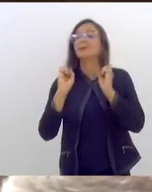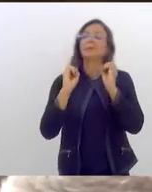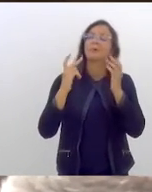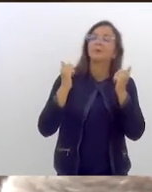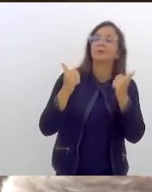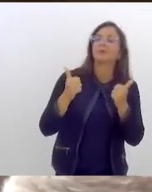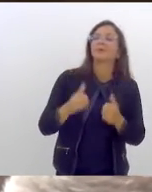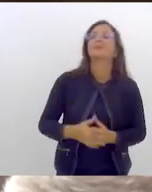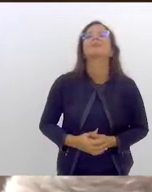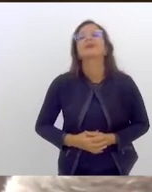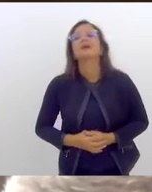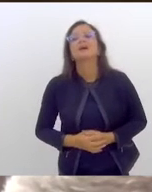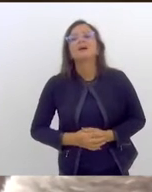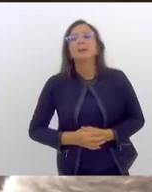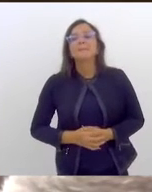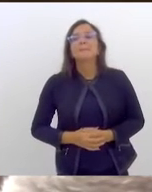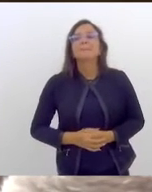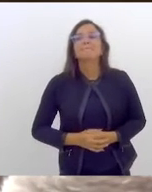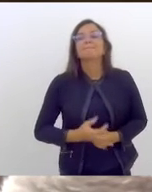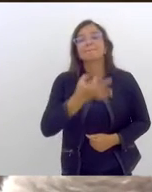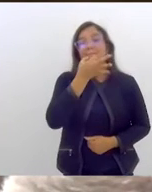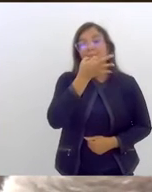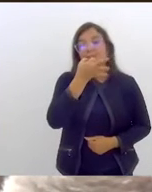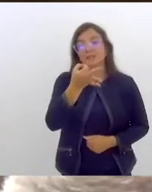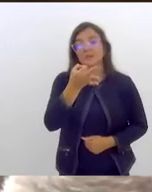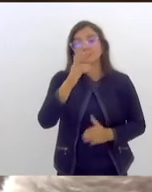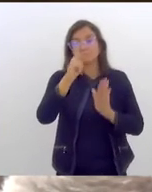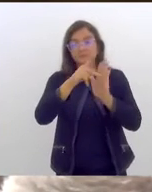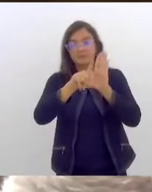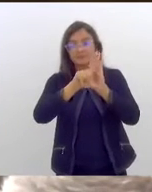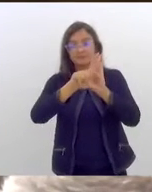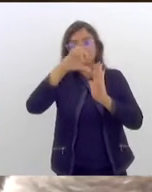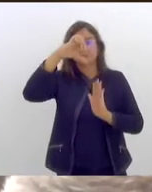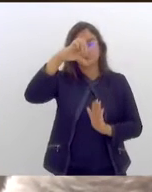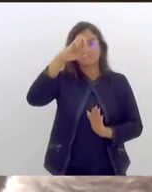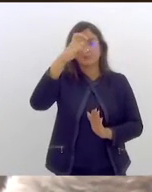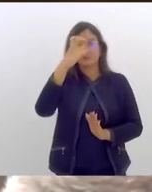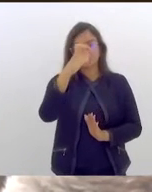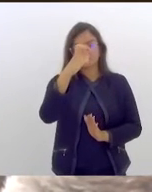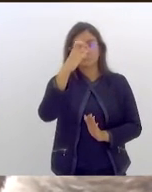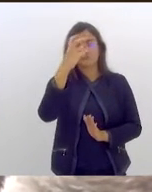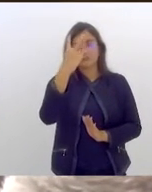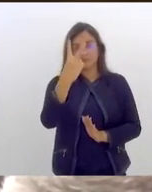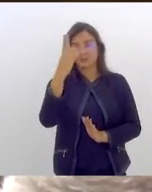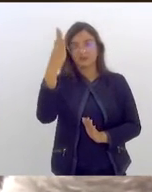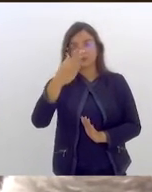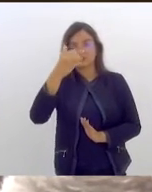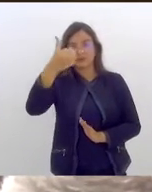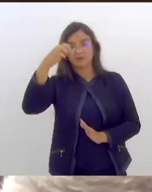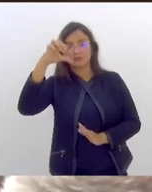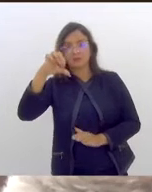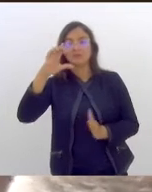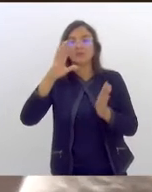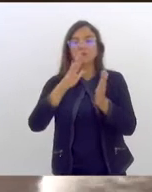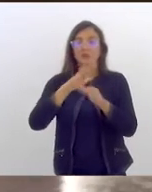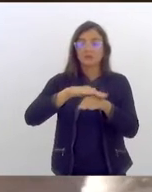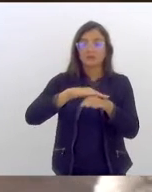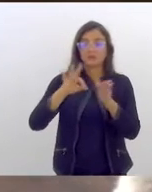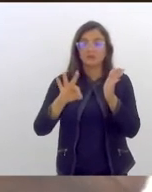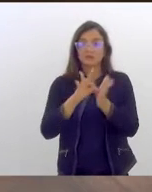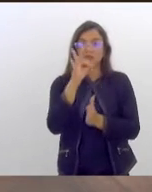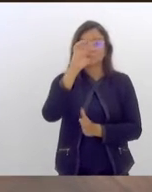senhora Presidente o parecer ao PL 952 de 19 de autoria da